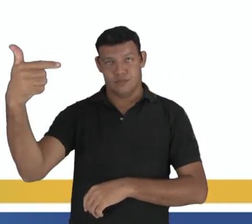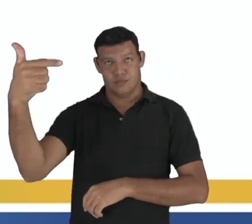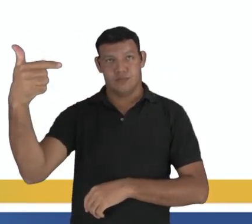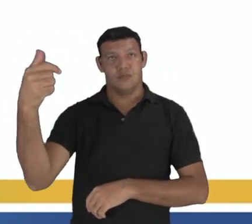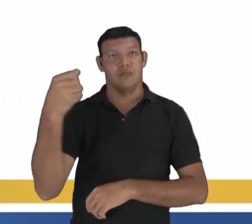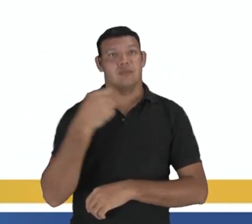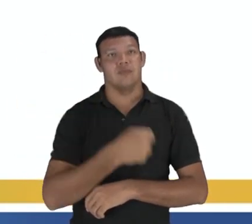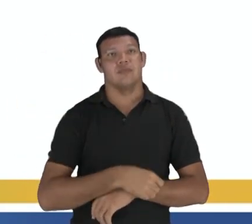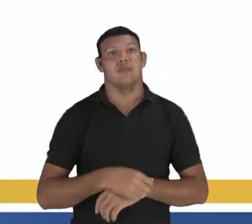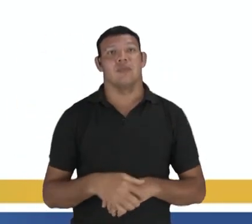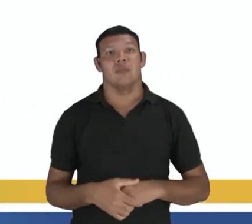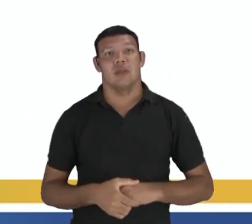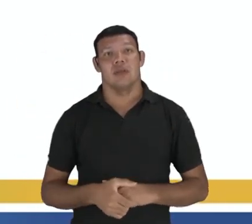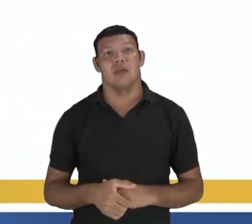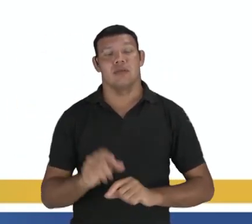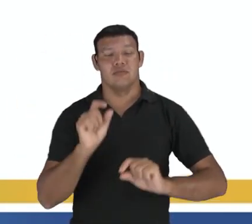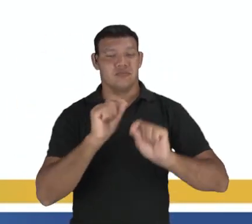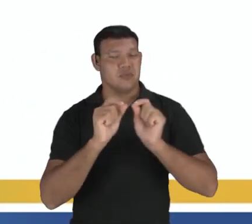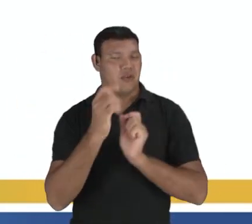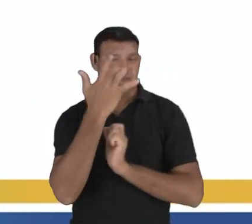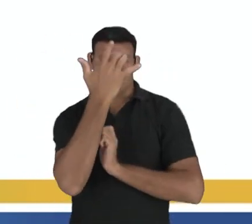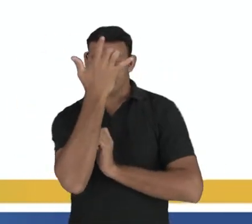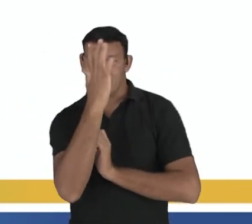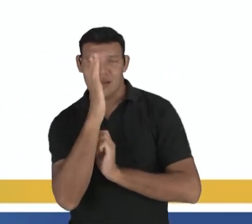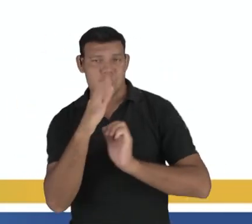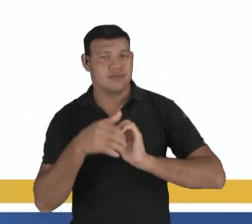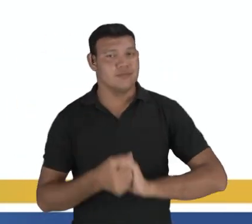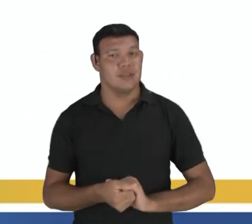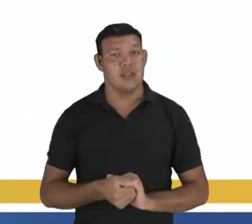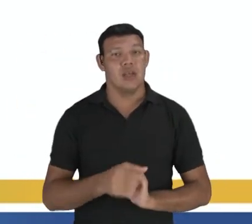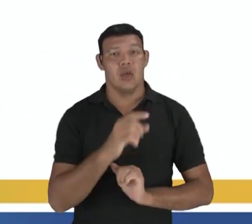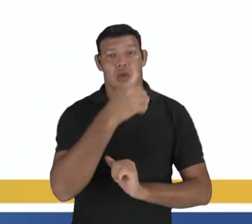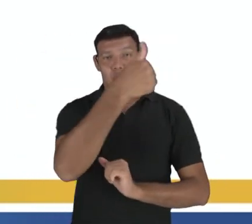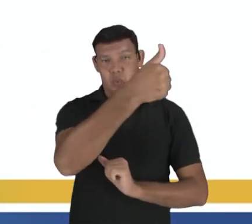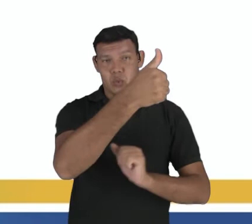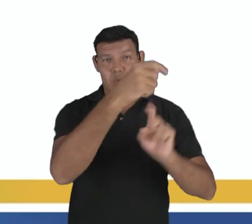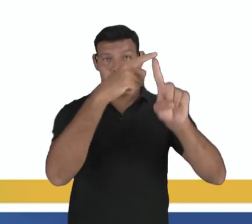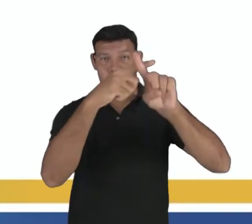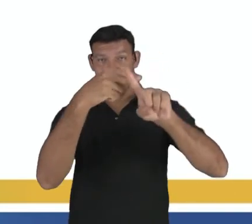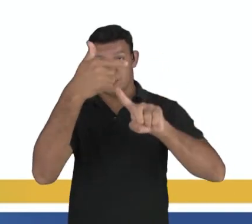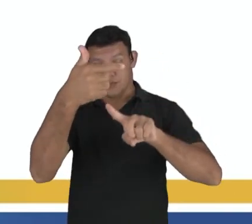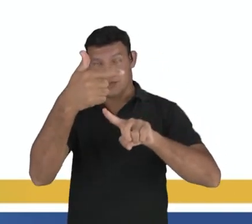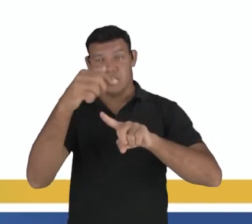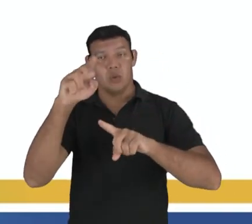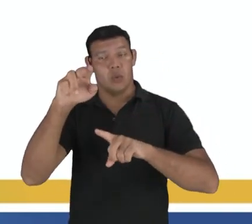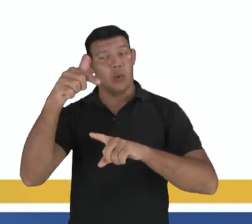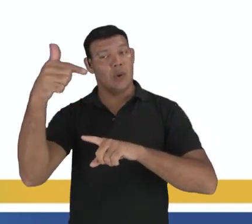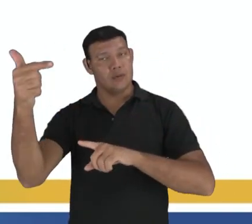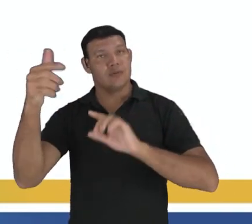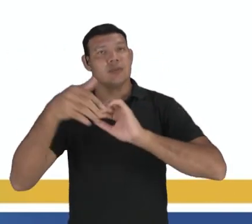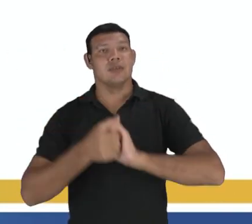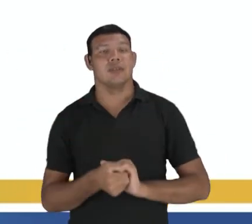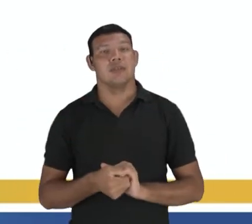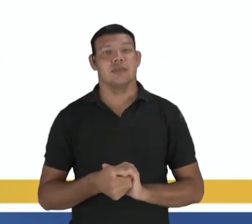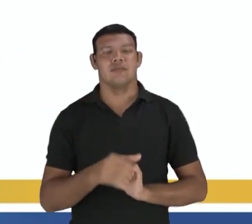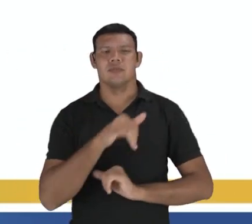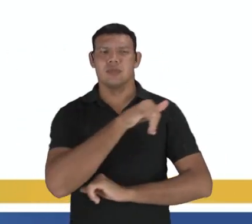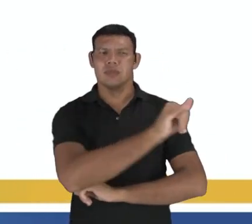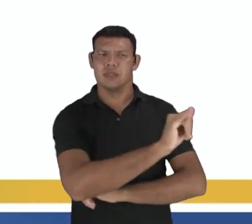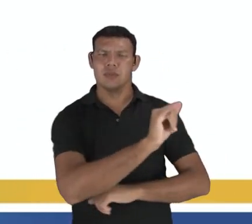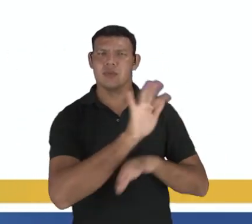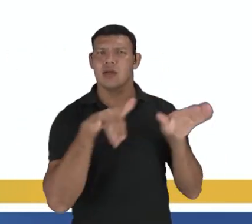e 2. Então, nesse caso, fica fácil dizer que esse 1 foi multiplicado por 2, certo? E o